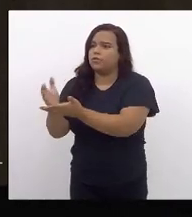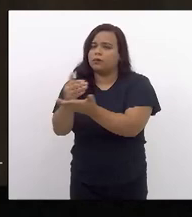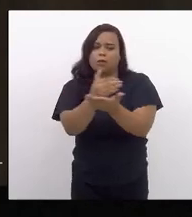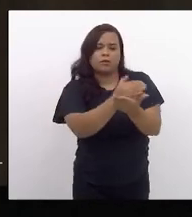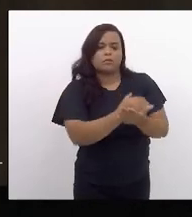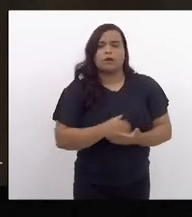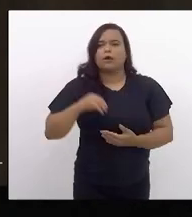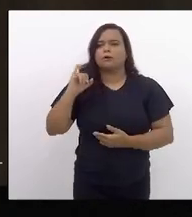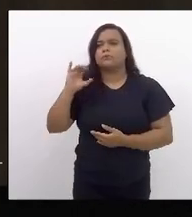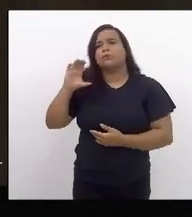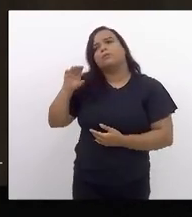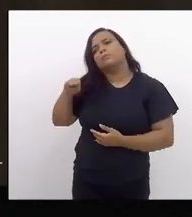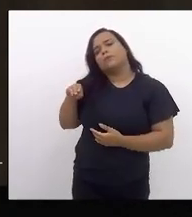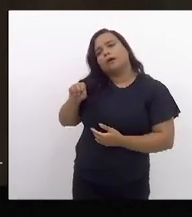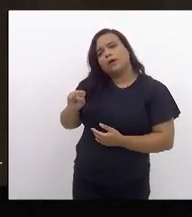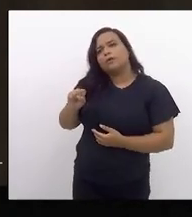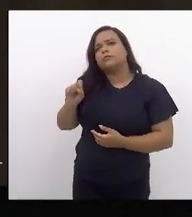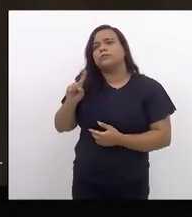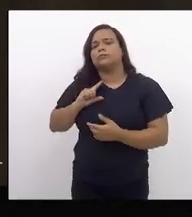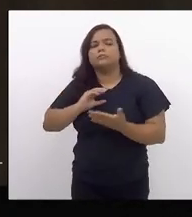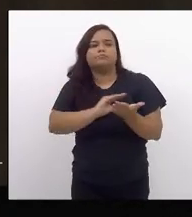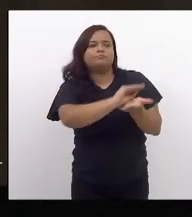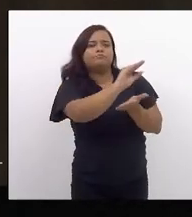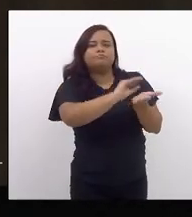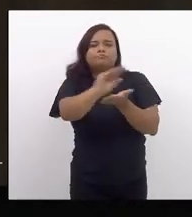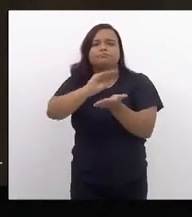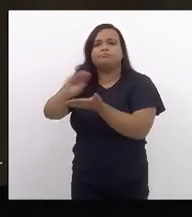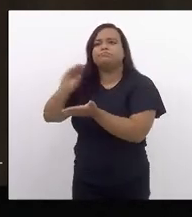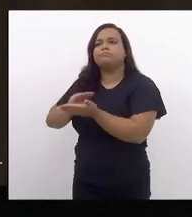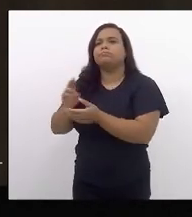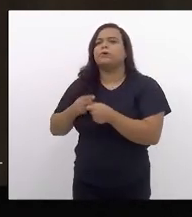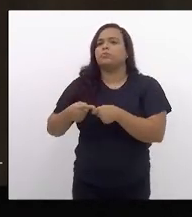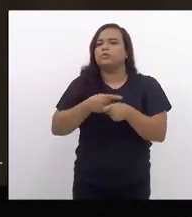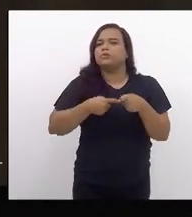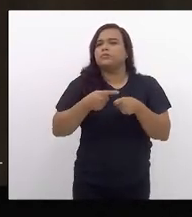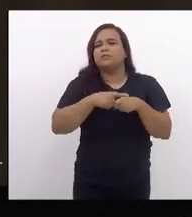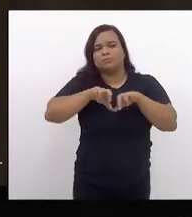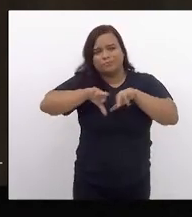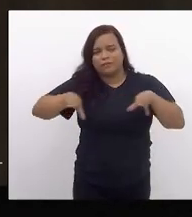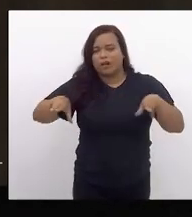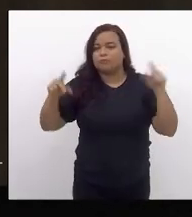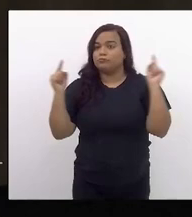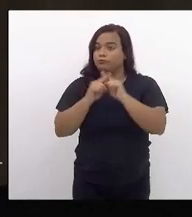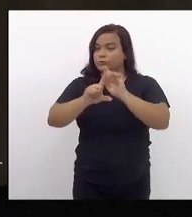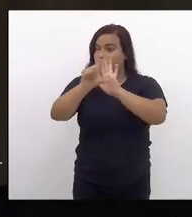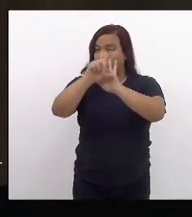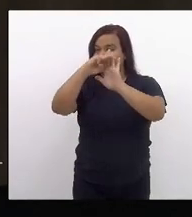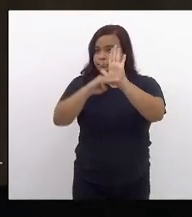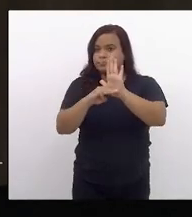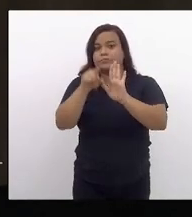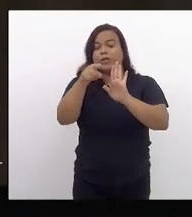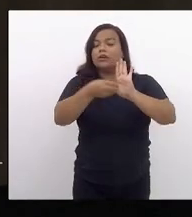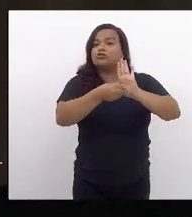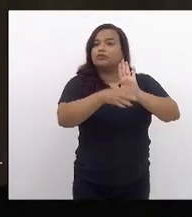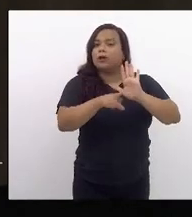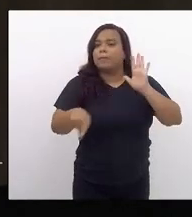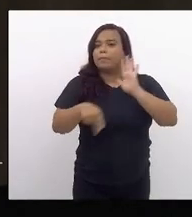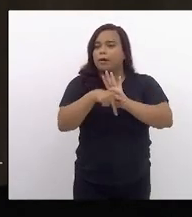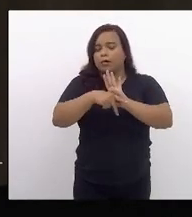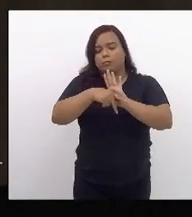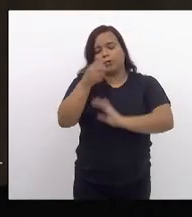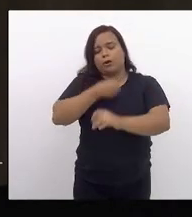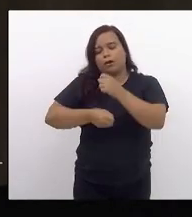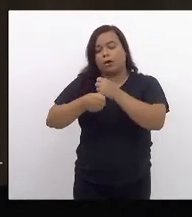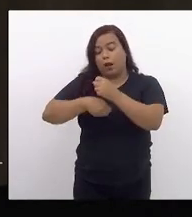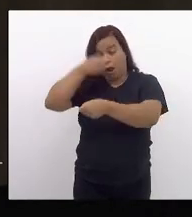aos municípios de acordo com critérios que estão fixados em lei, que esse indicador, no ano de 2023, possa ser um